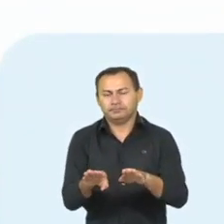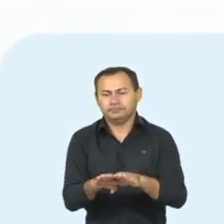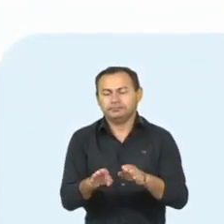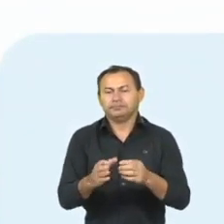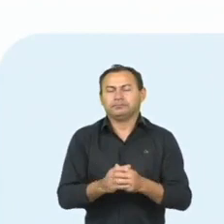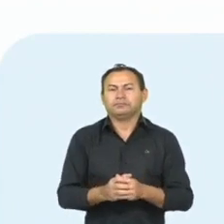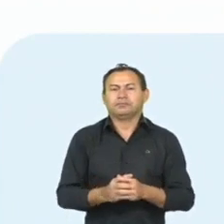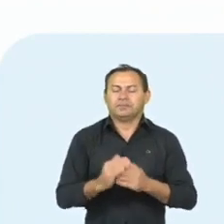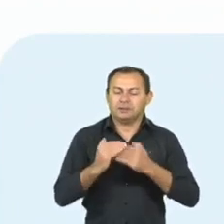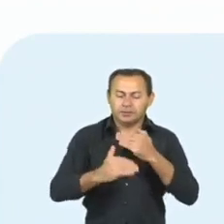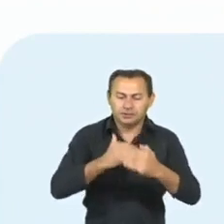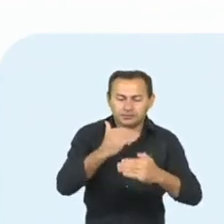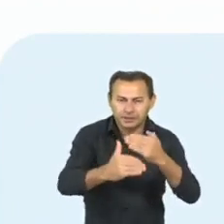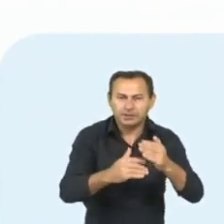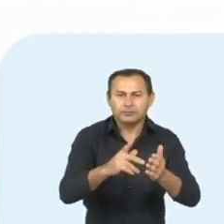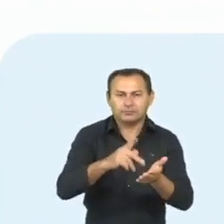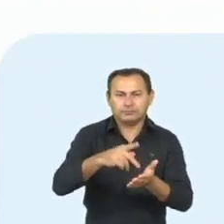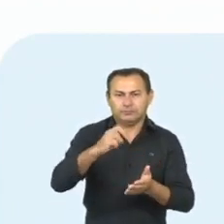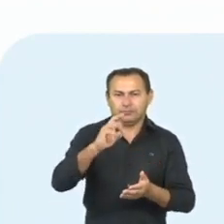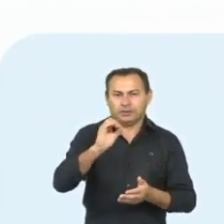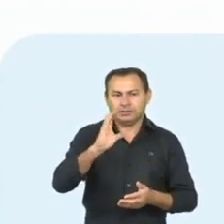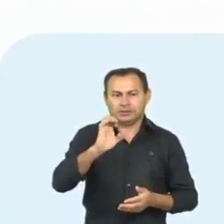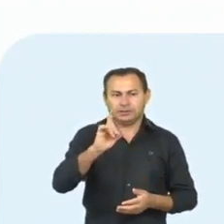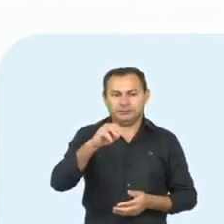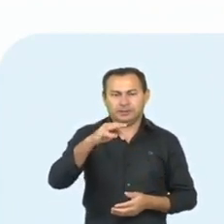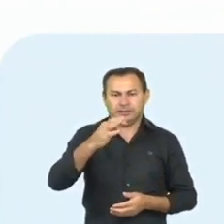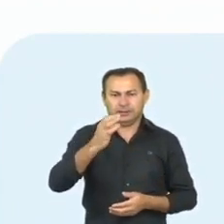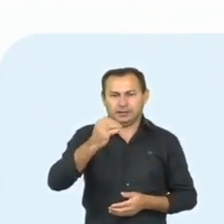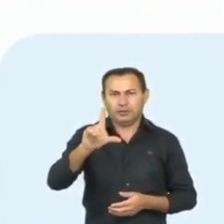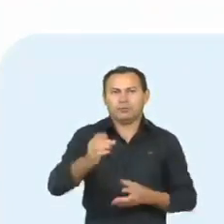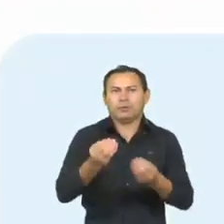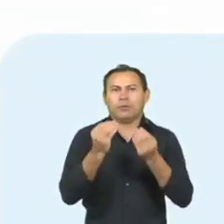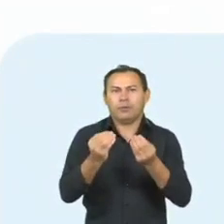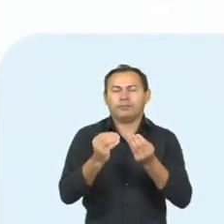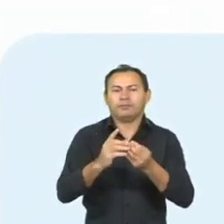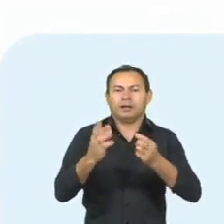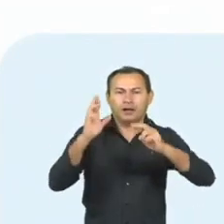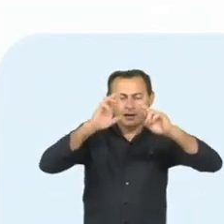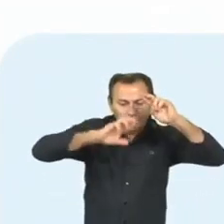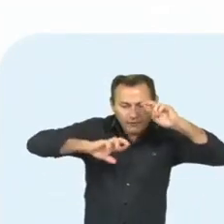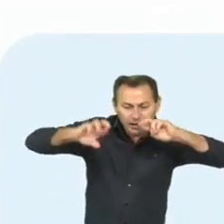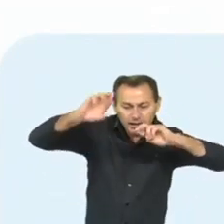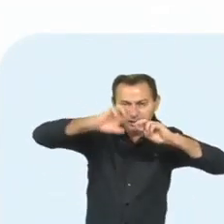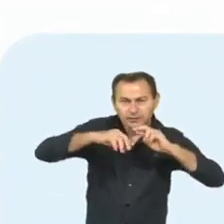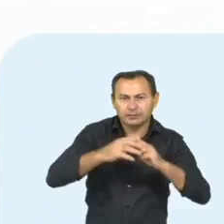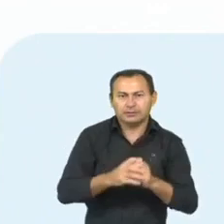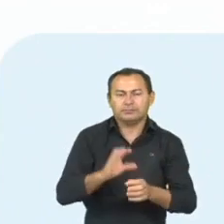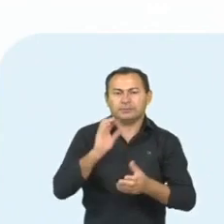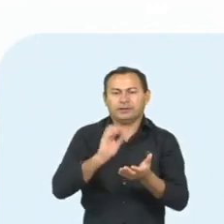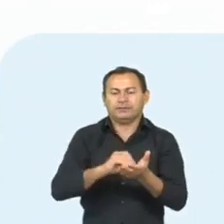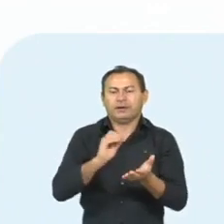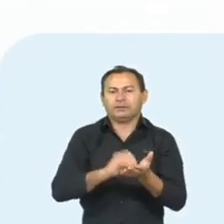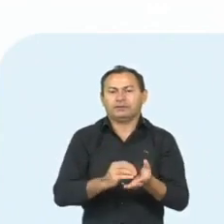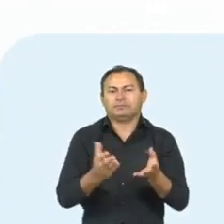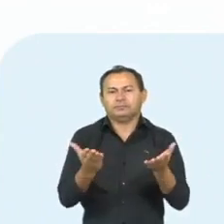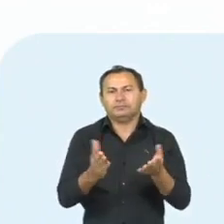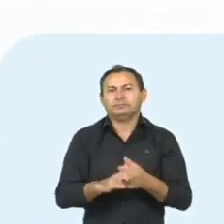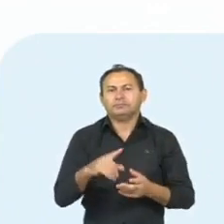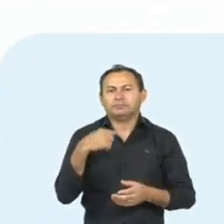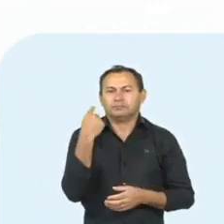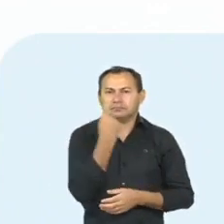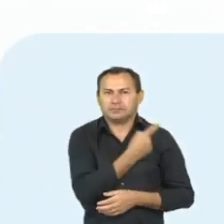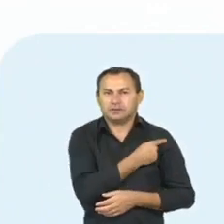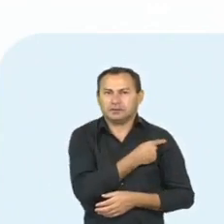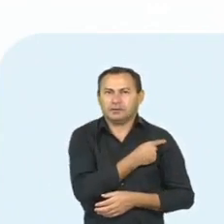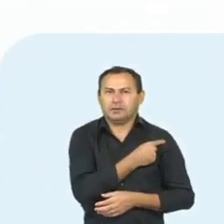no procedimental mesmo. Então, como que se avalia, né, a ausência dela? Então, nós, ao